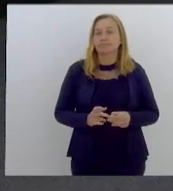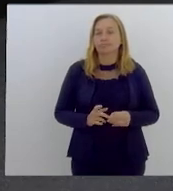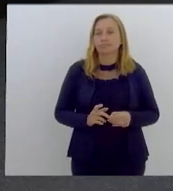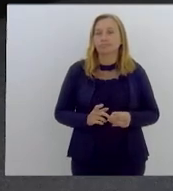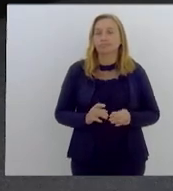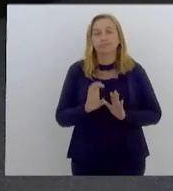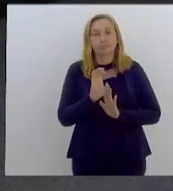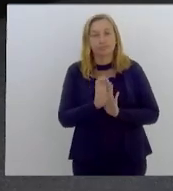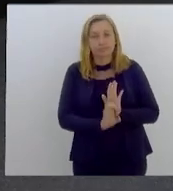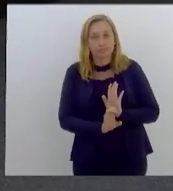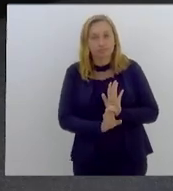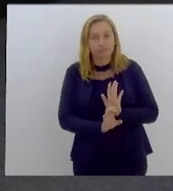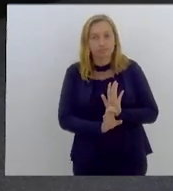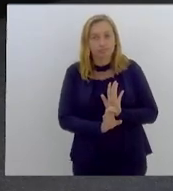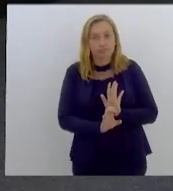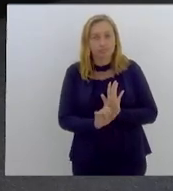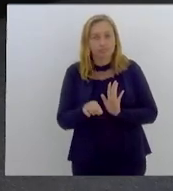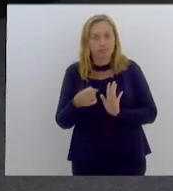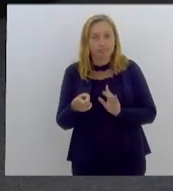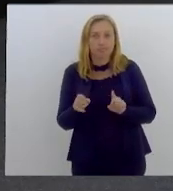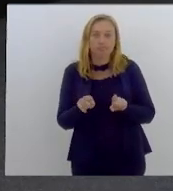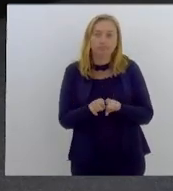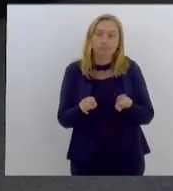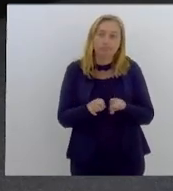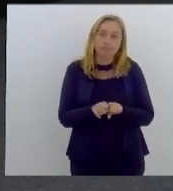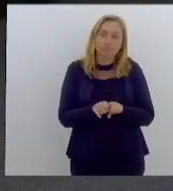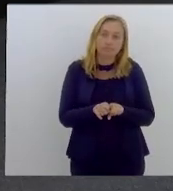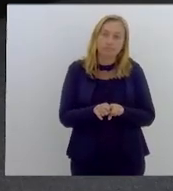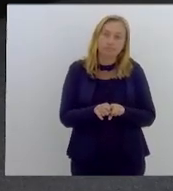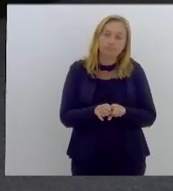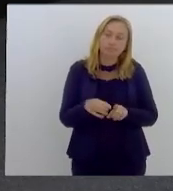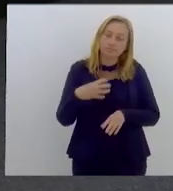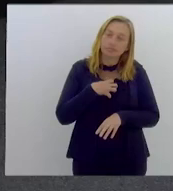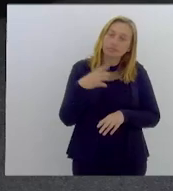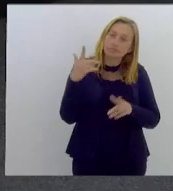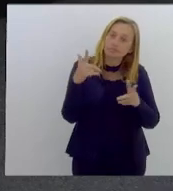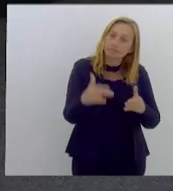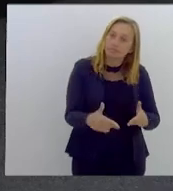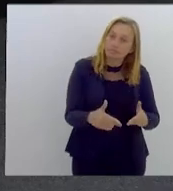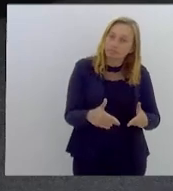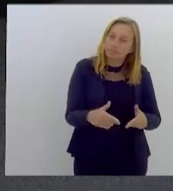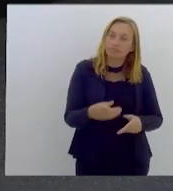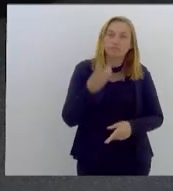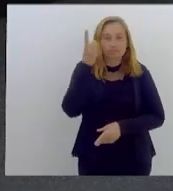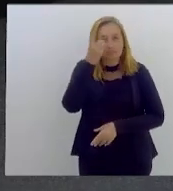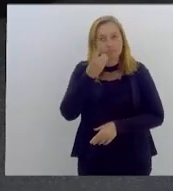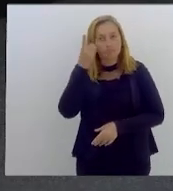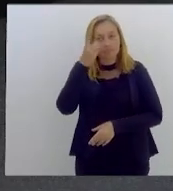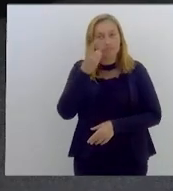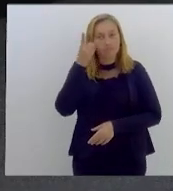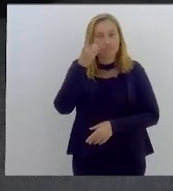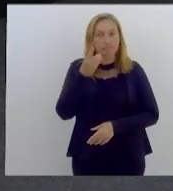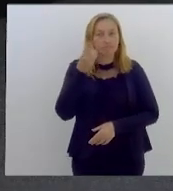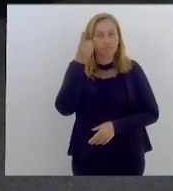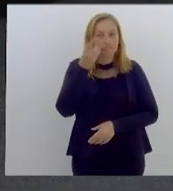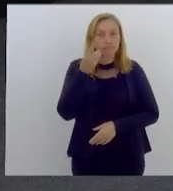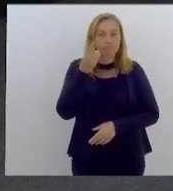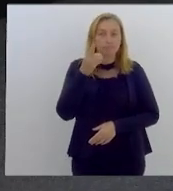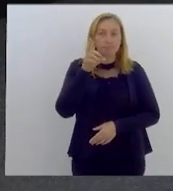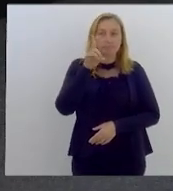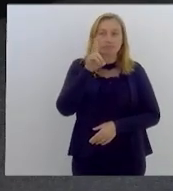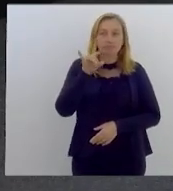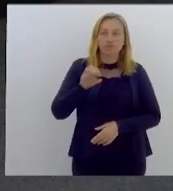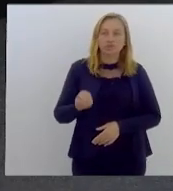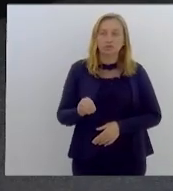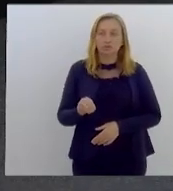uma emenda também no mesmo sentido do deputado